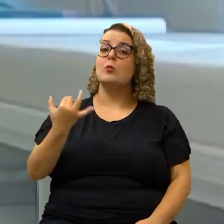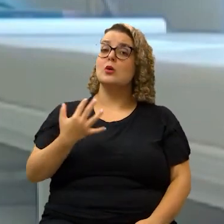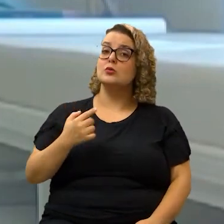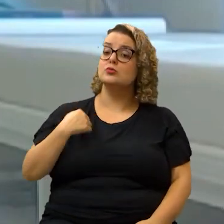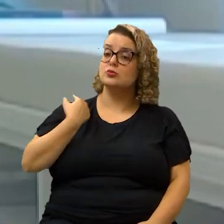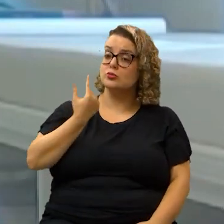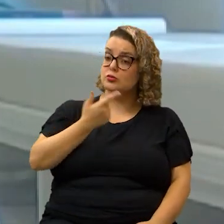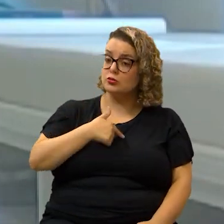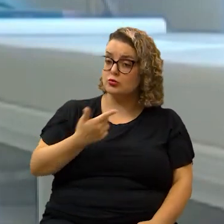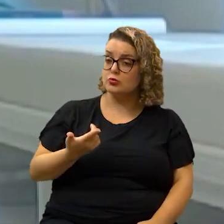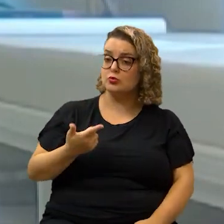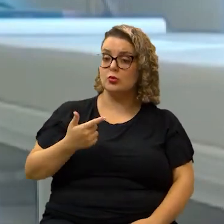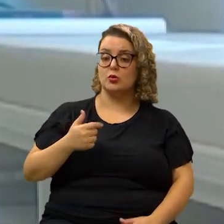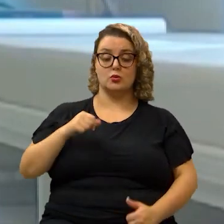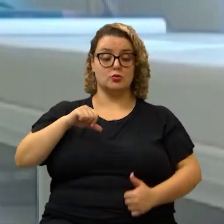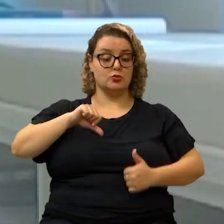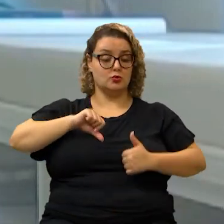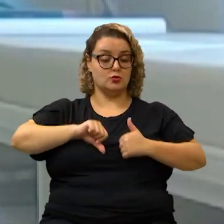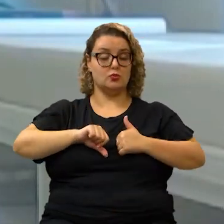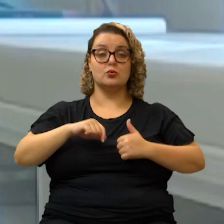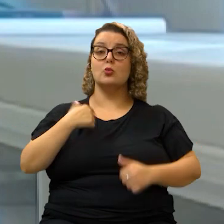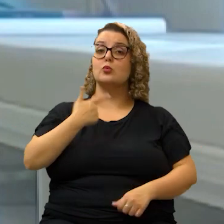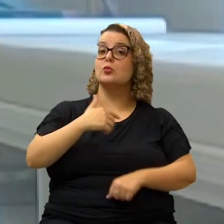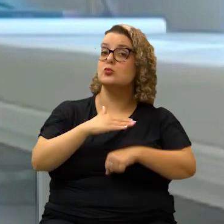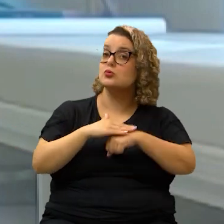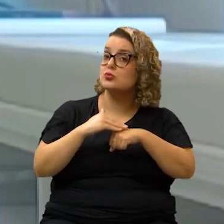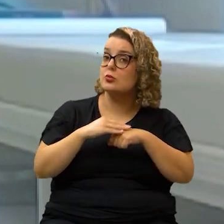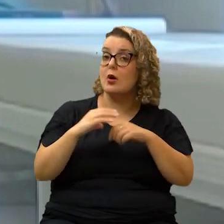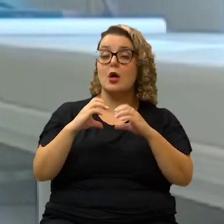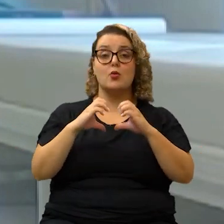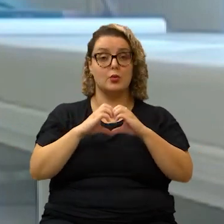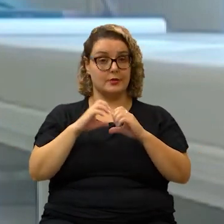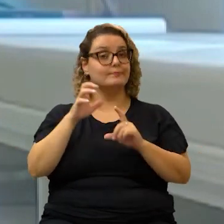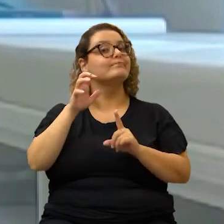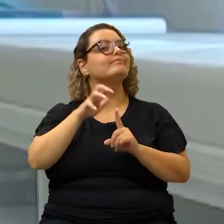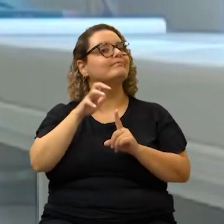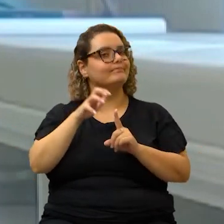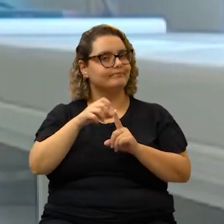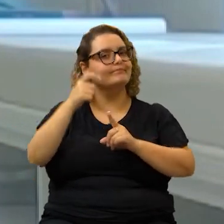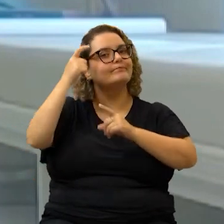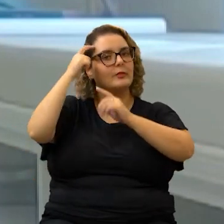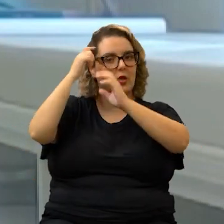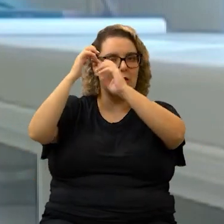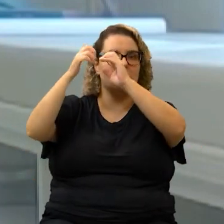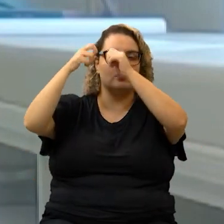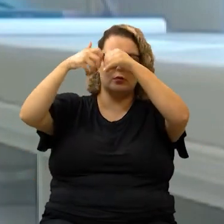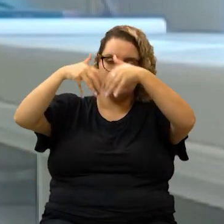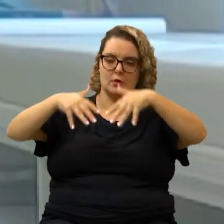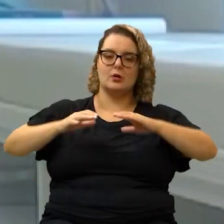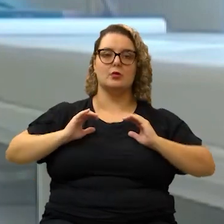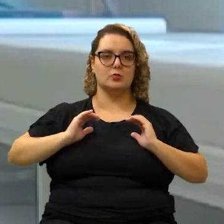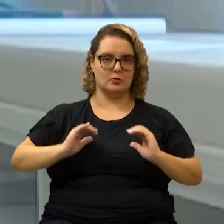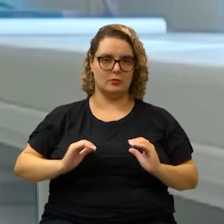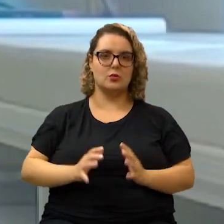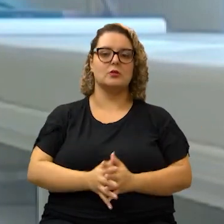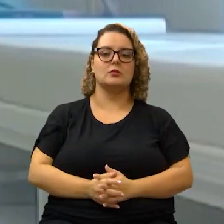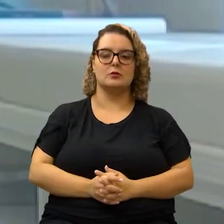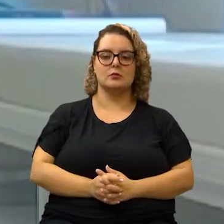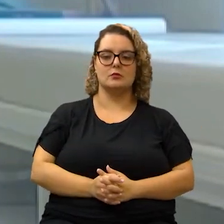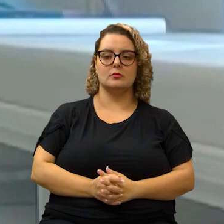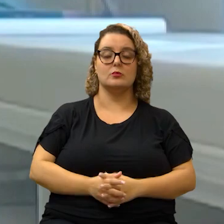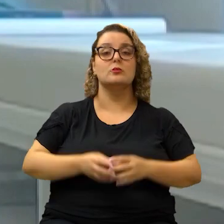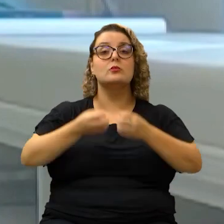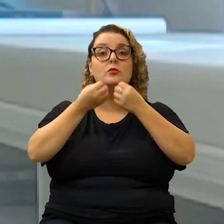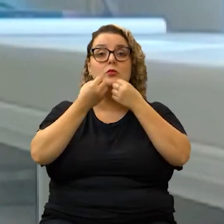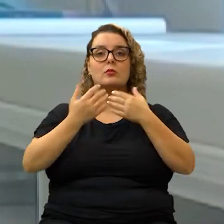no neurológico e no comportamental, no bem-estar físico e mental, na verdade, né? Que as pessoas têm saúde